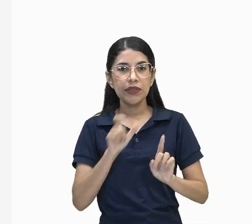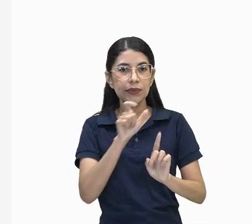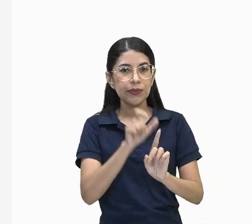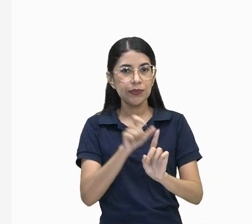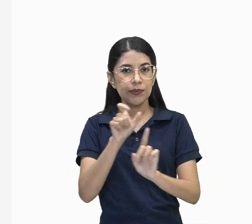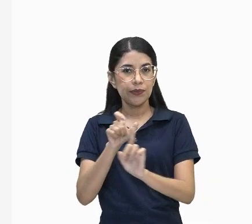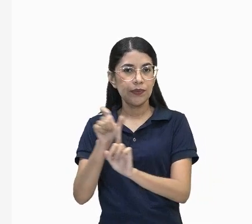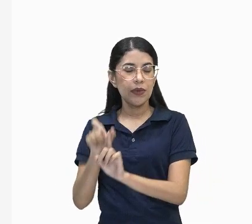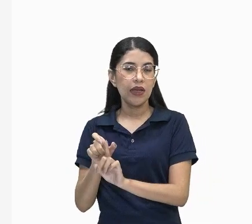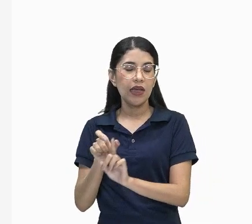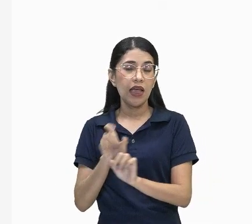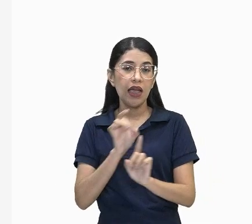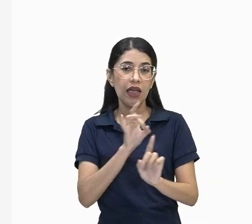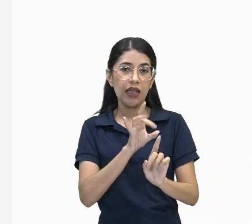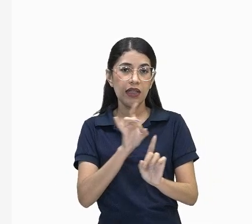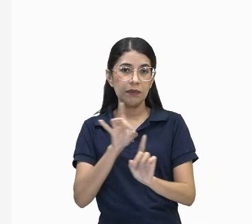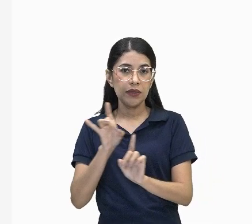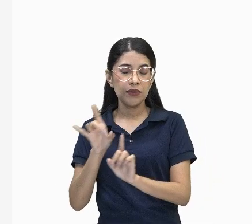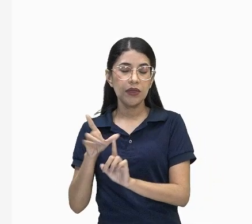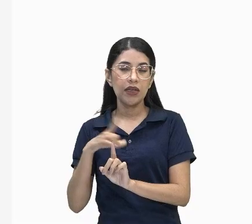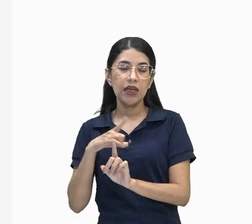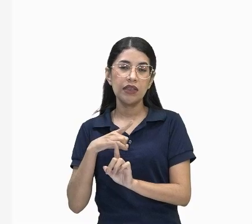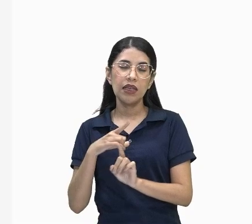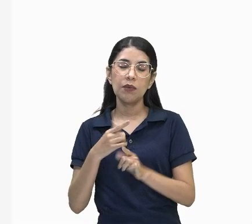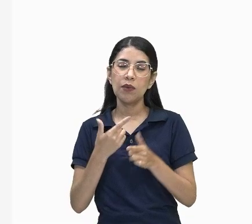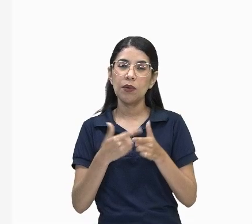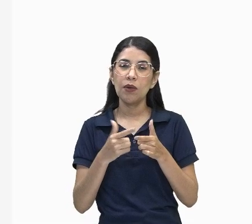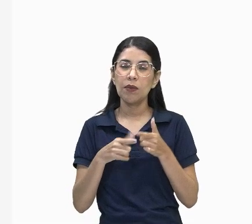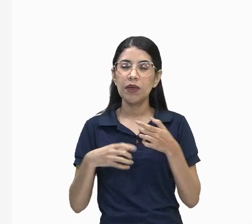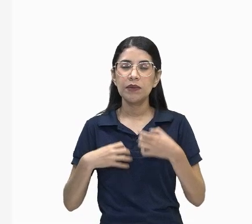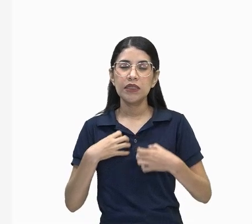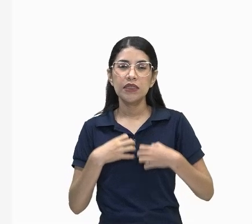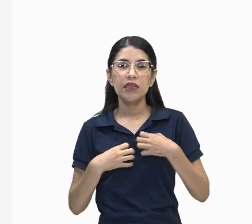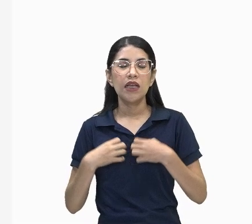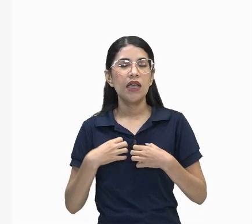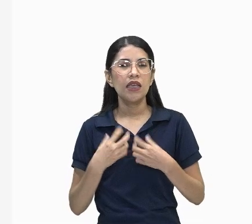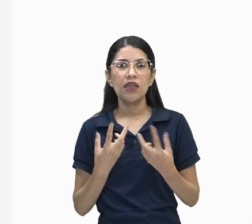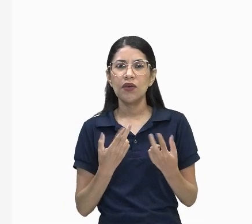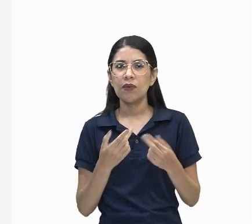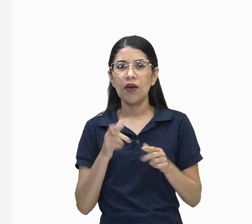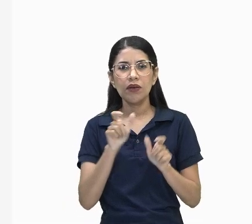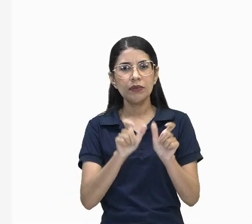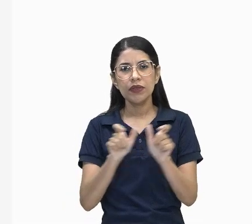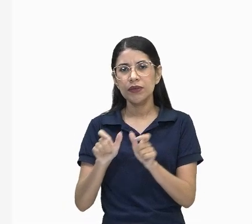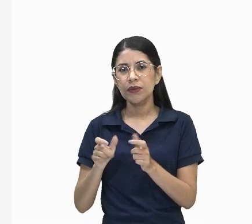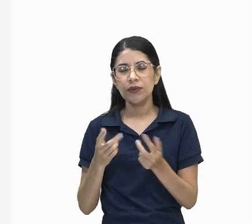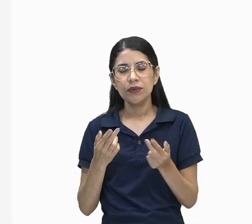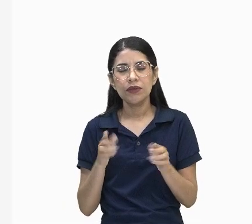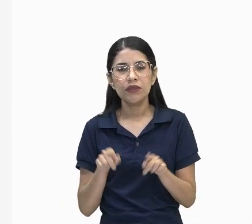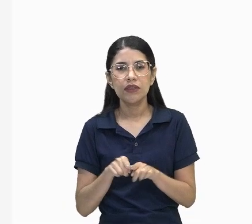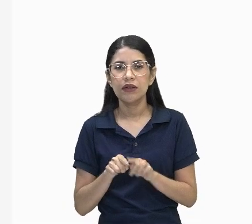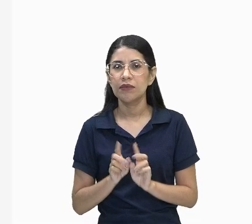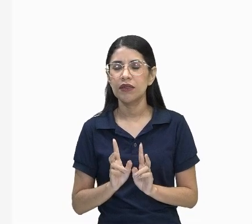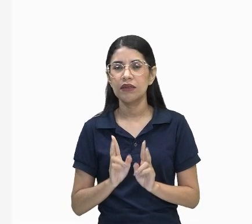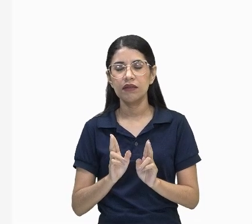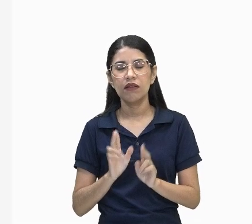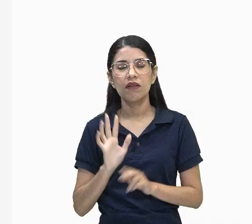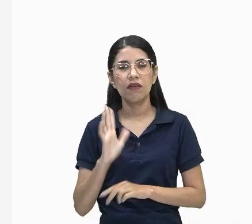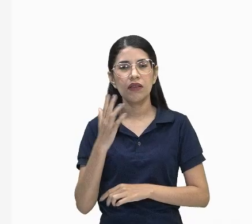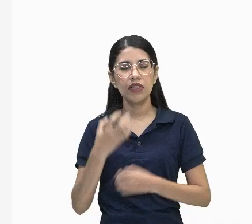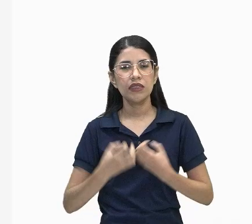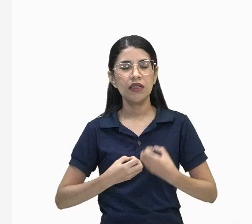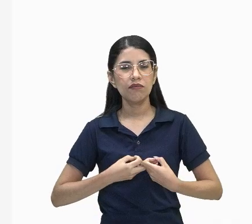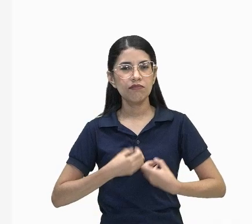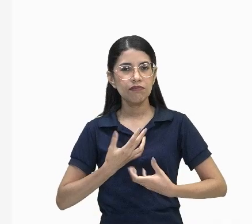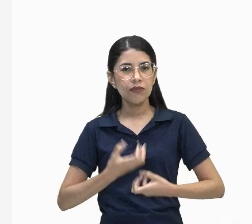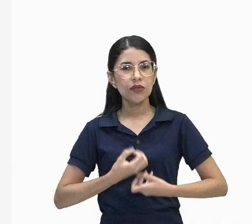personagens, né? Cada um deles tem conflitos internos, assim como qualquer um de nós temos conflitos, né? Temos emoções.